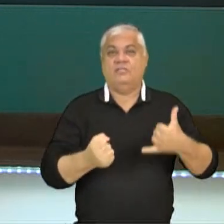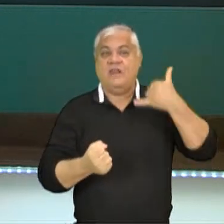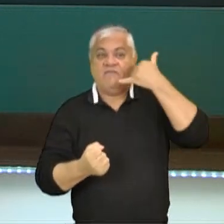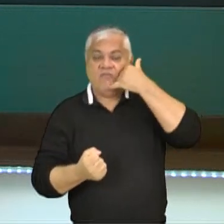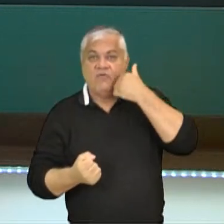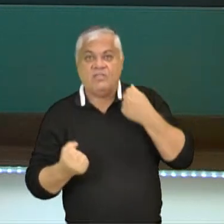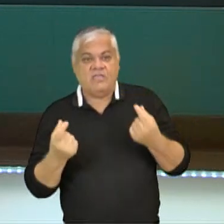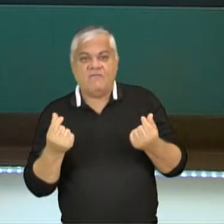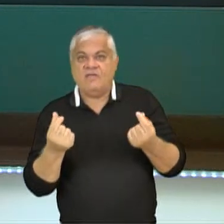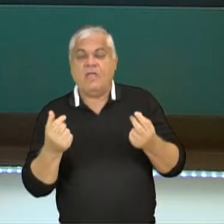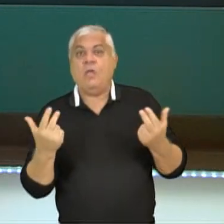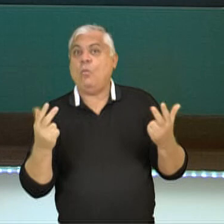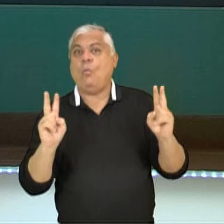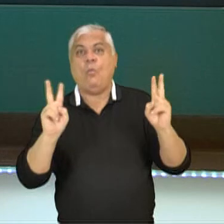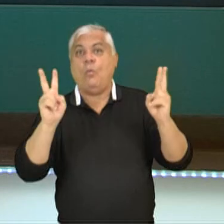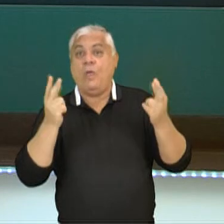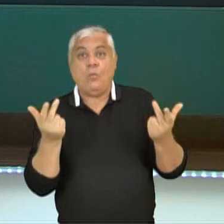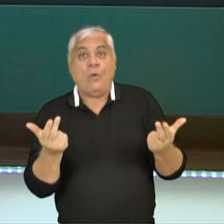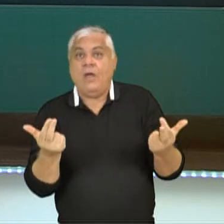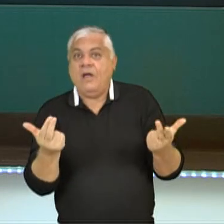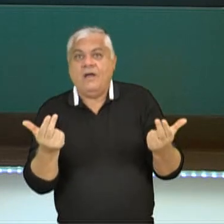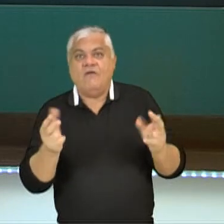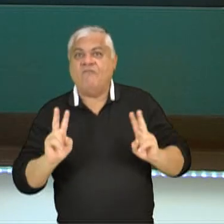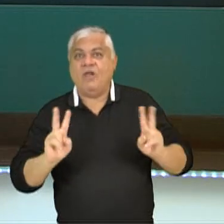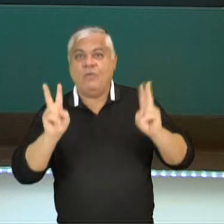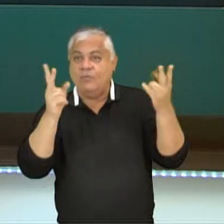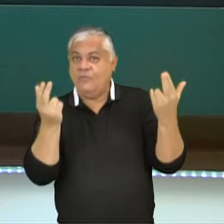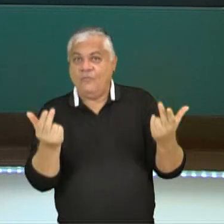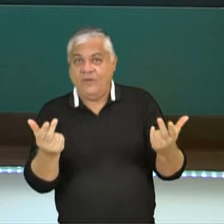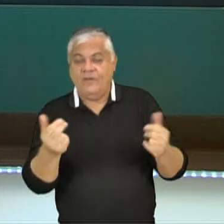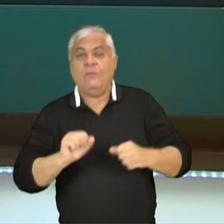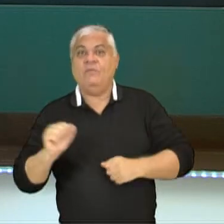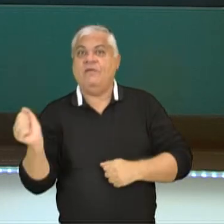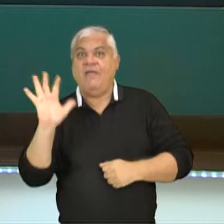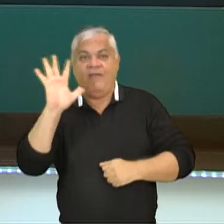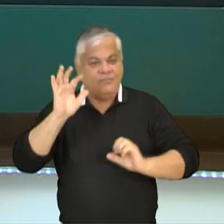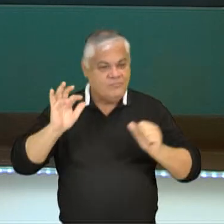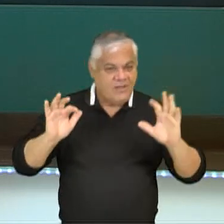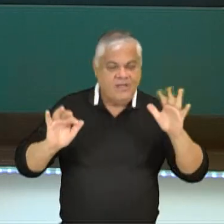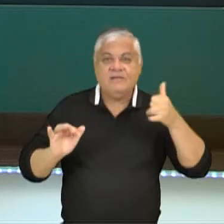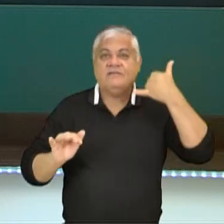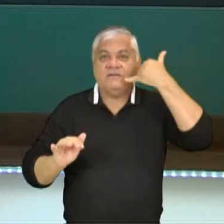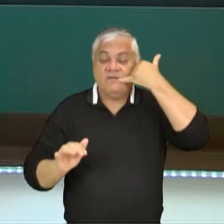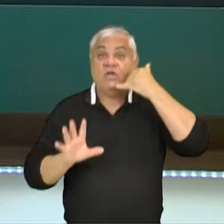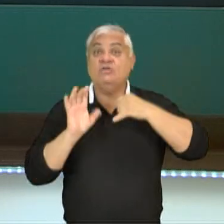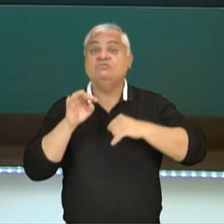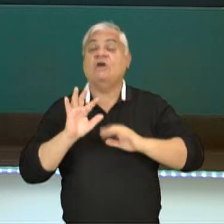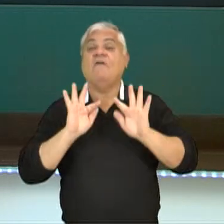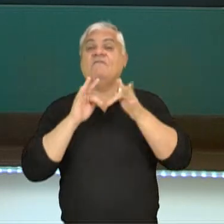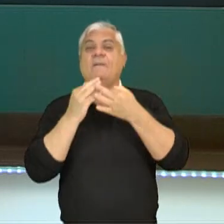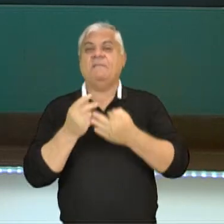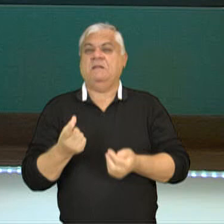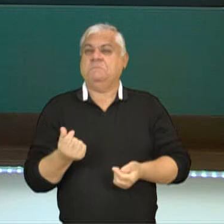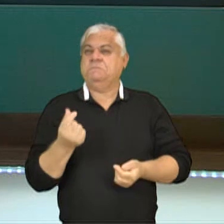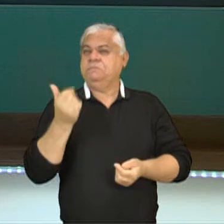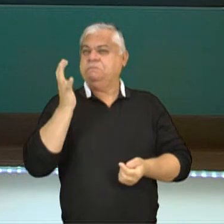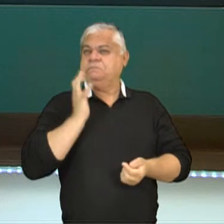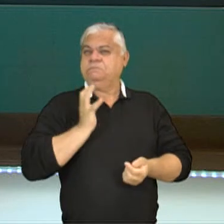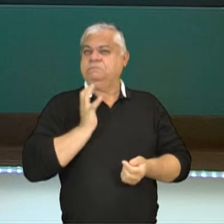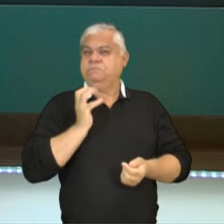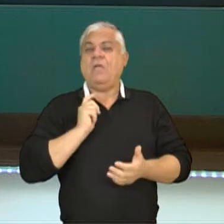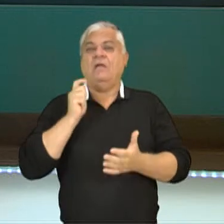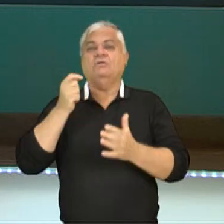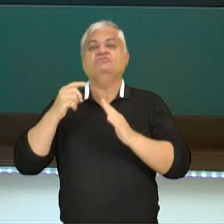eram equivalentes, eram parecidos por causa do alto custo, então só as famílias bem abastadas é que tinham condições de